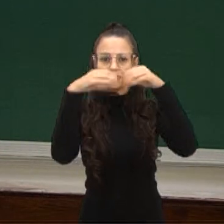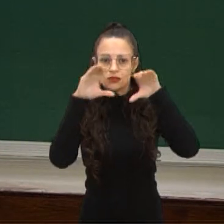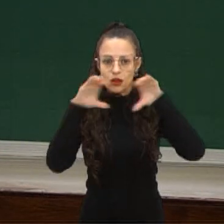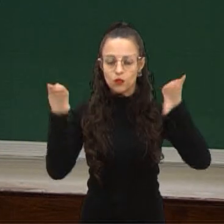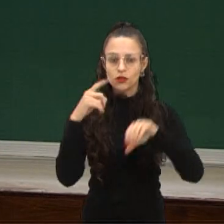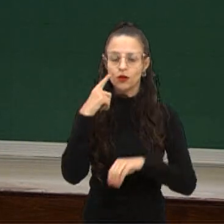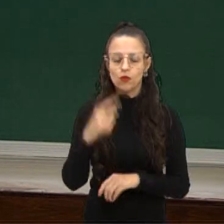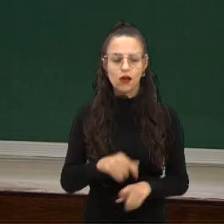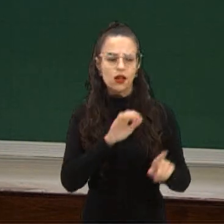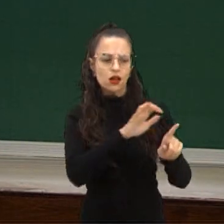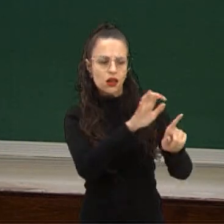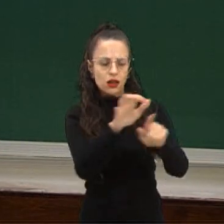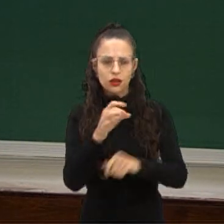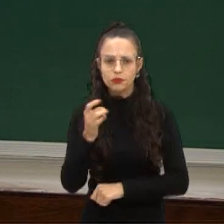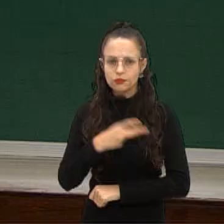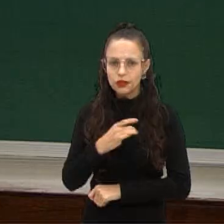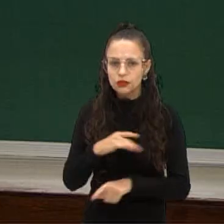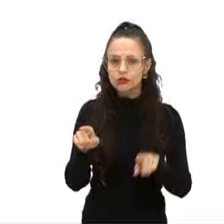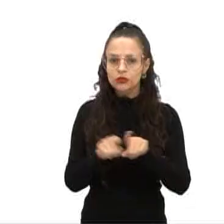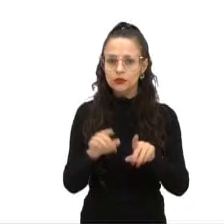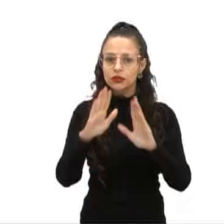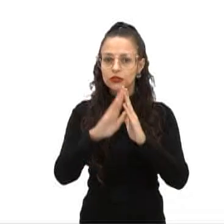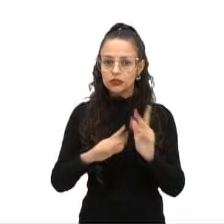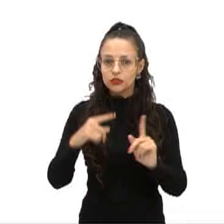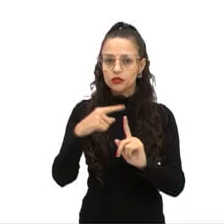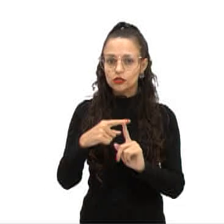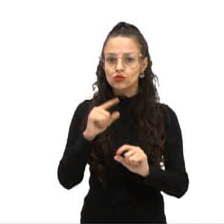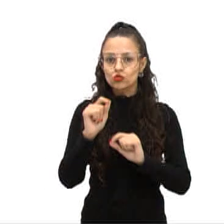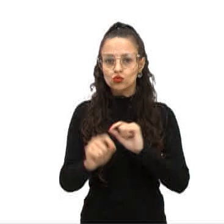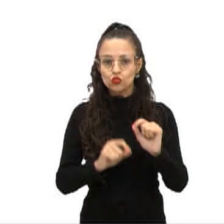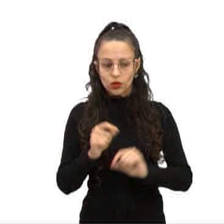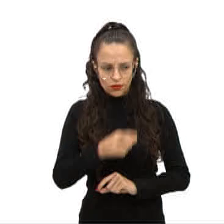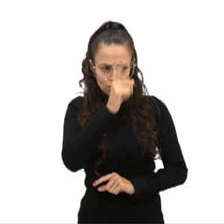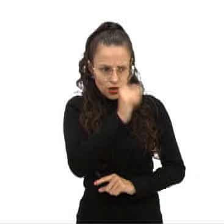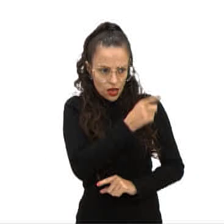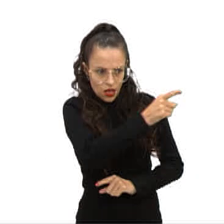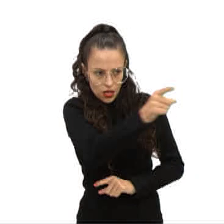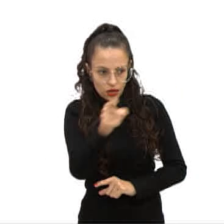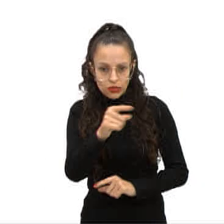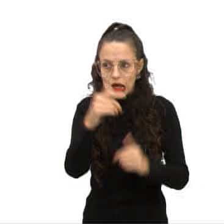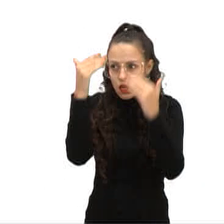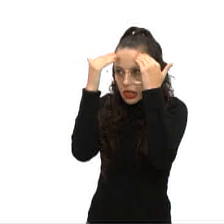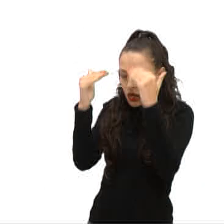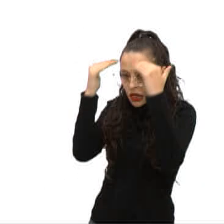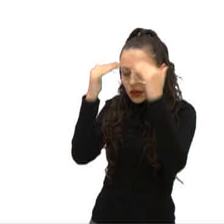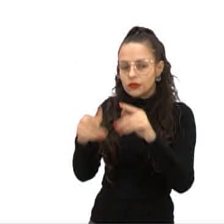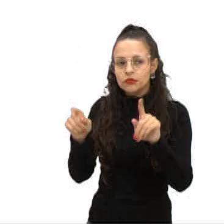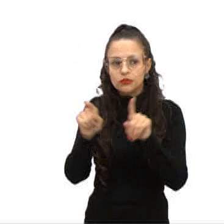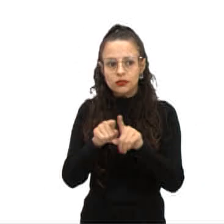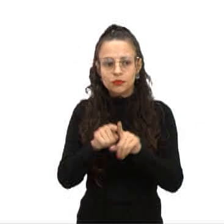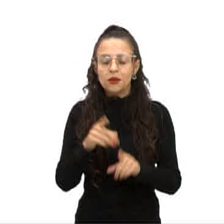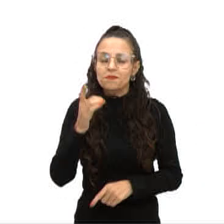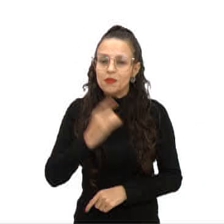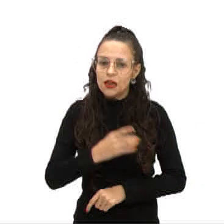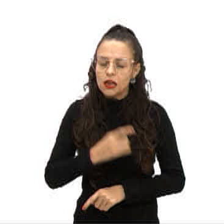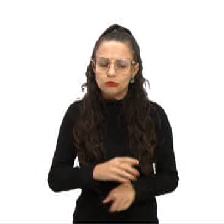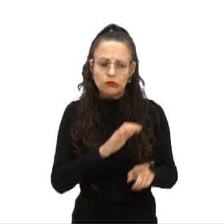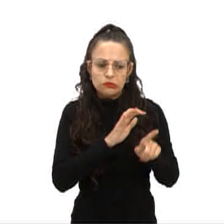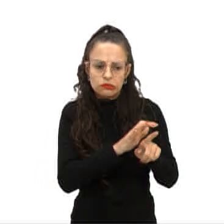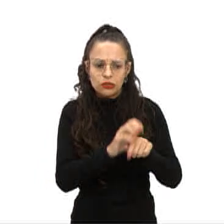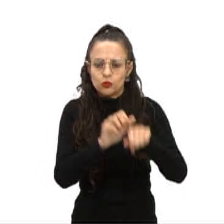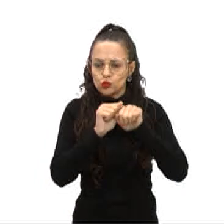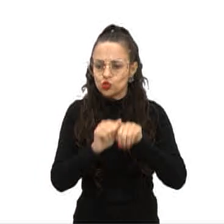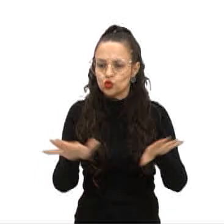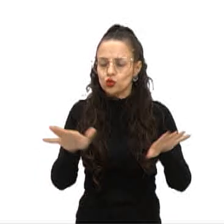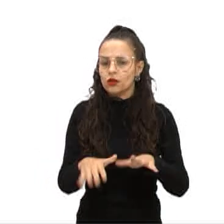Então, o amedrontamento dos fiéis faz com que a igreja, para fazer o que a igreja manda, instala-se a cristandade de um medo difuso